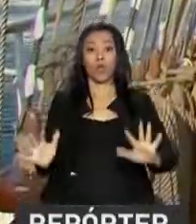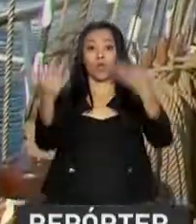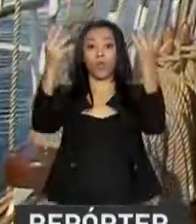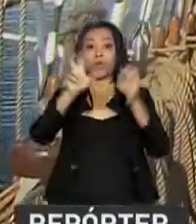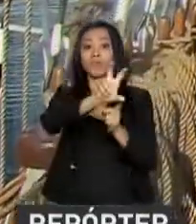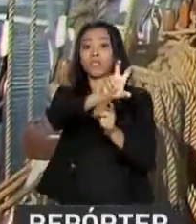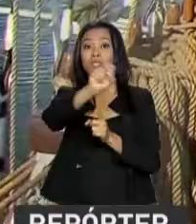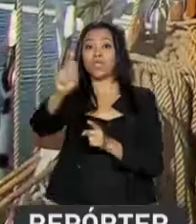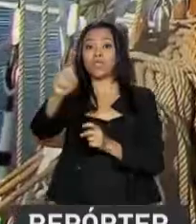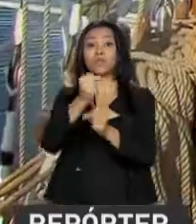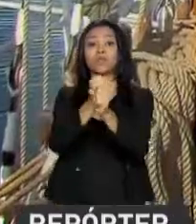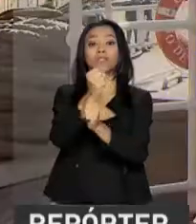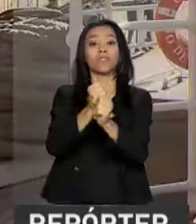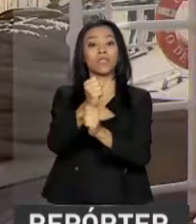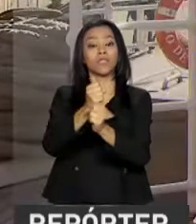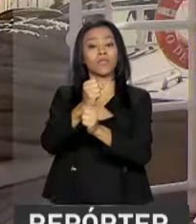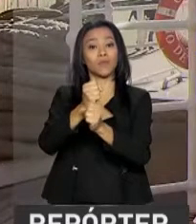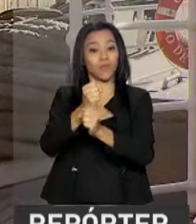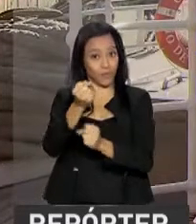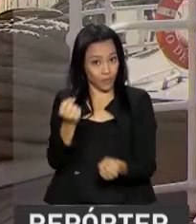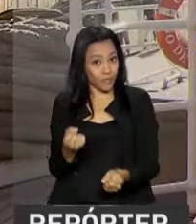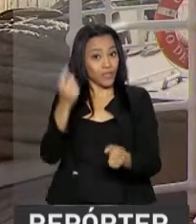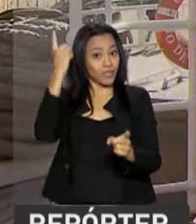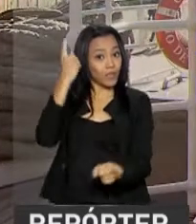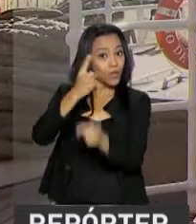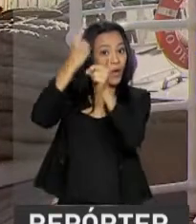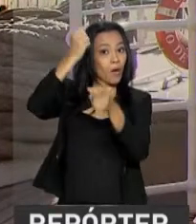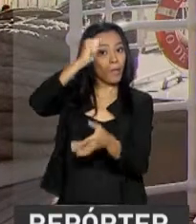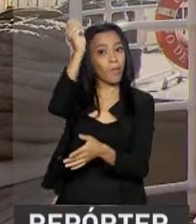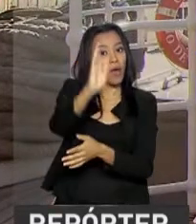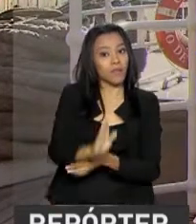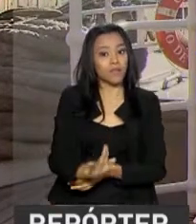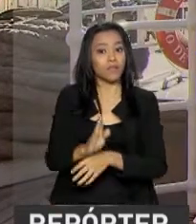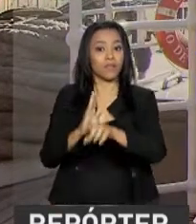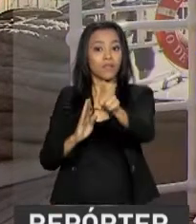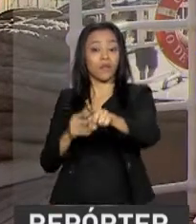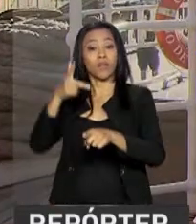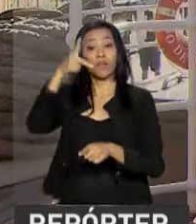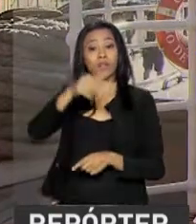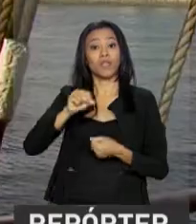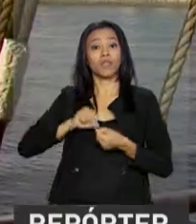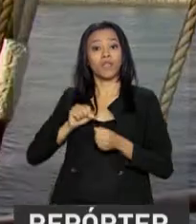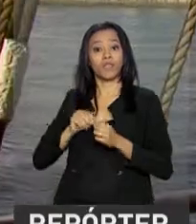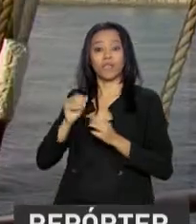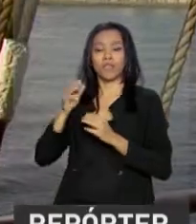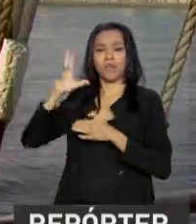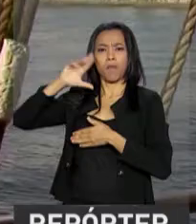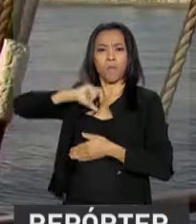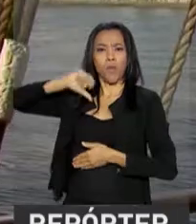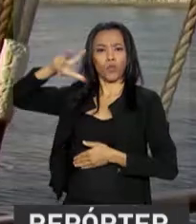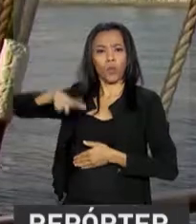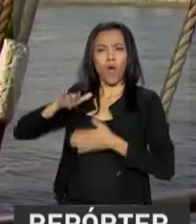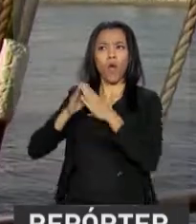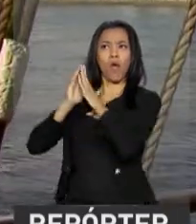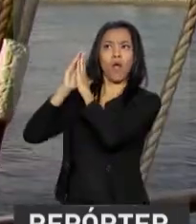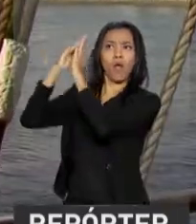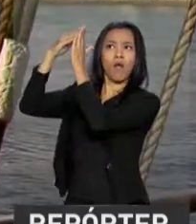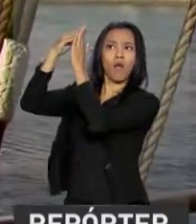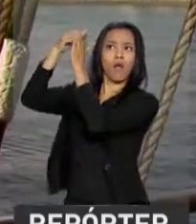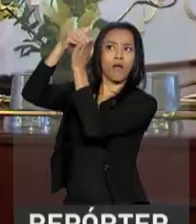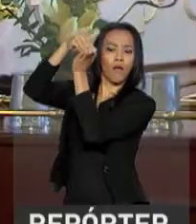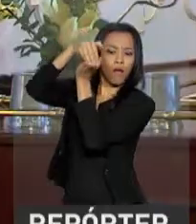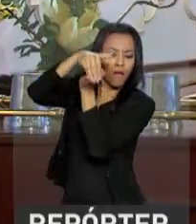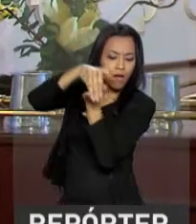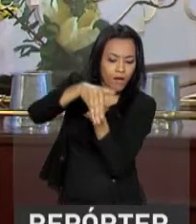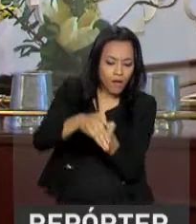anos do descobrimento do Brasil, quando o veleiro refez a rota de Pedro Álvares Cabral, desde Portugal até Porto